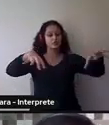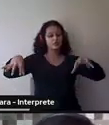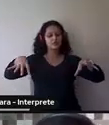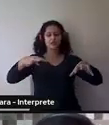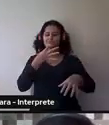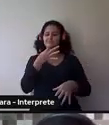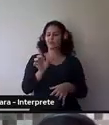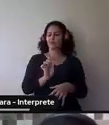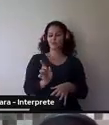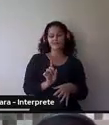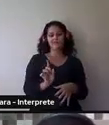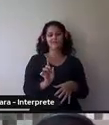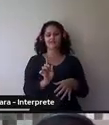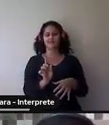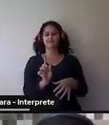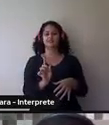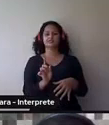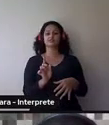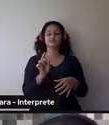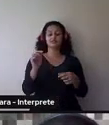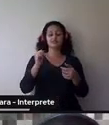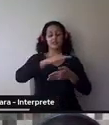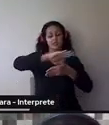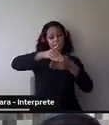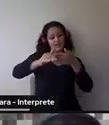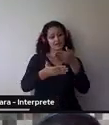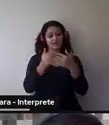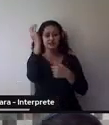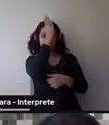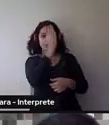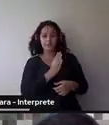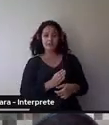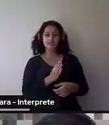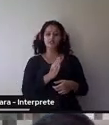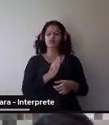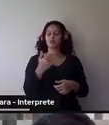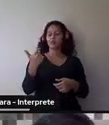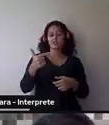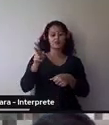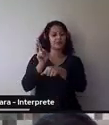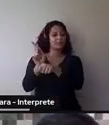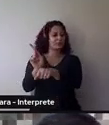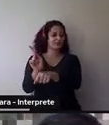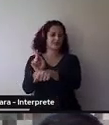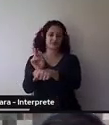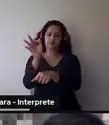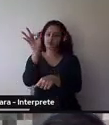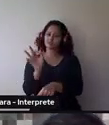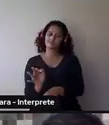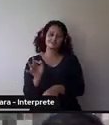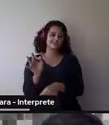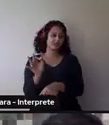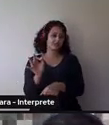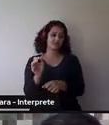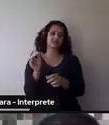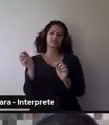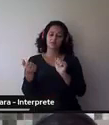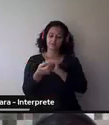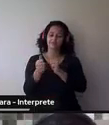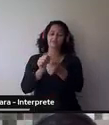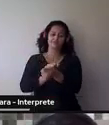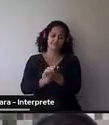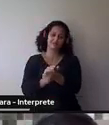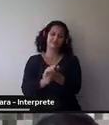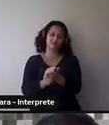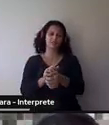de Mata Atlântica do Brasil, e não estavam protegidas de forma adequada nessa região. Então,